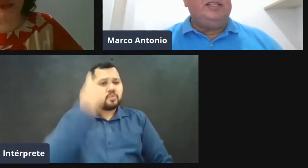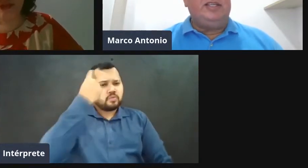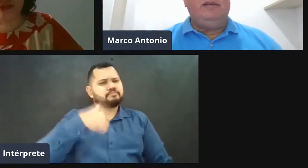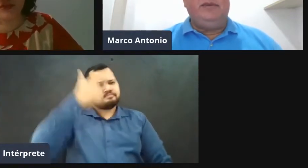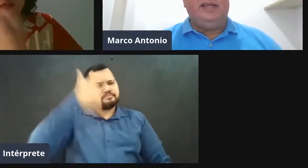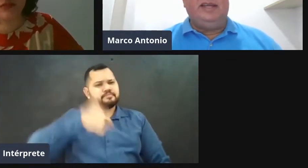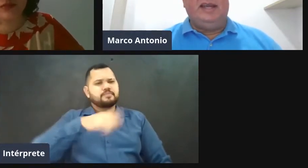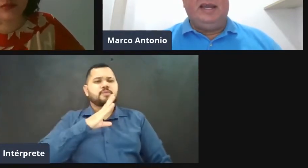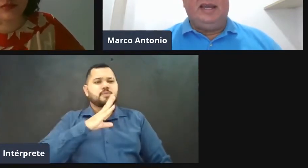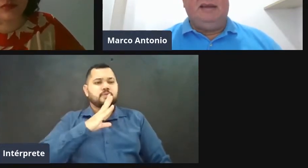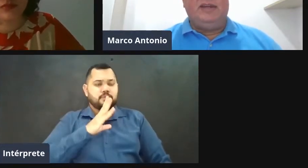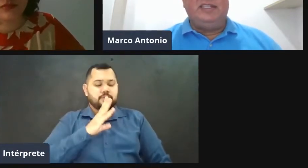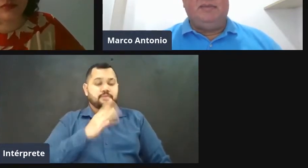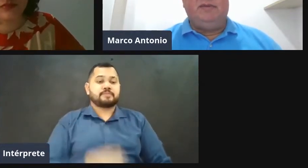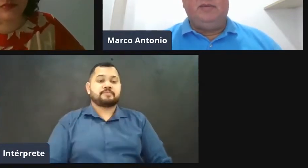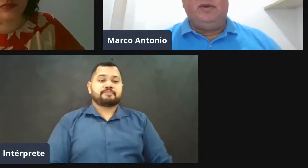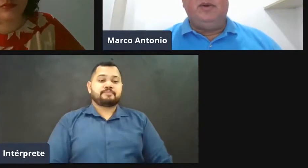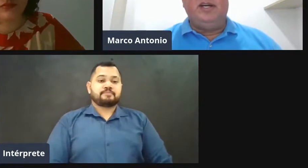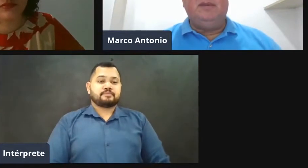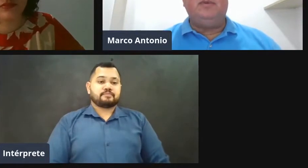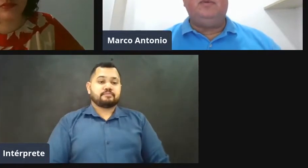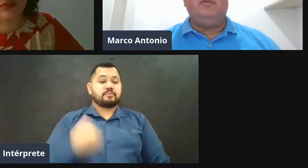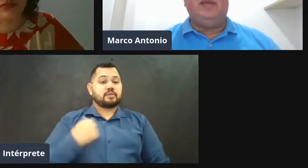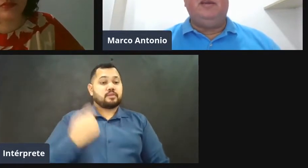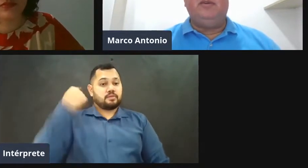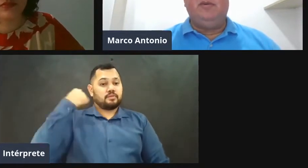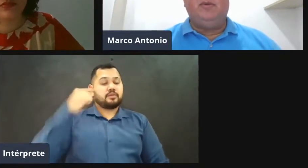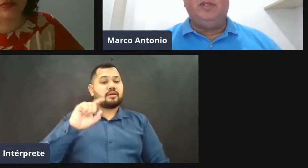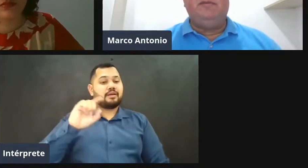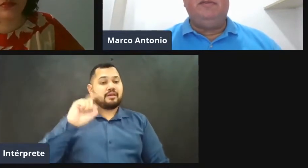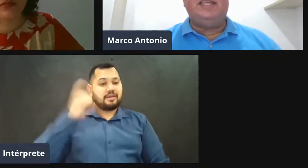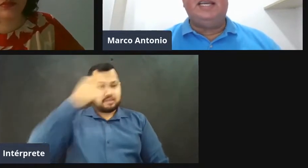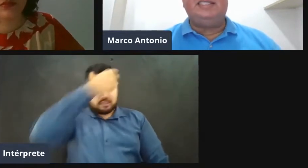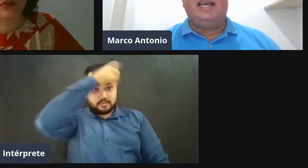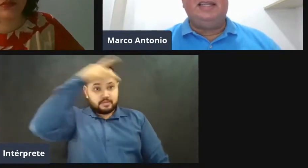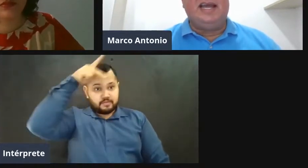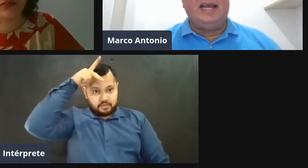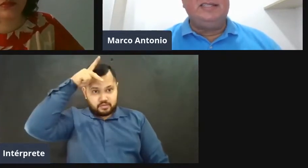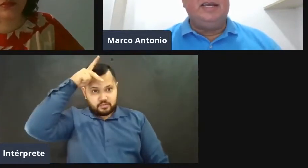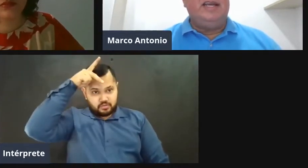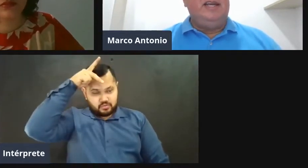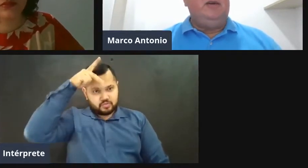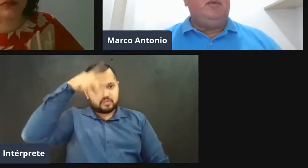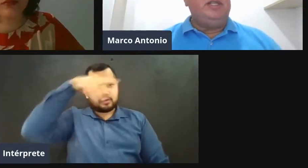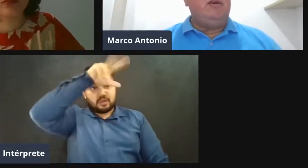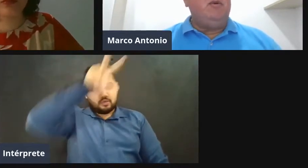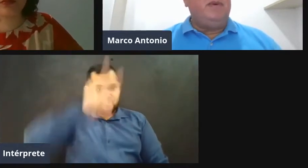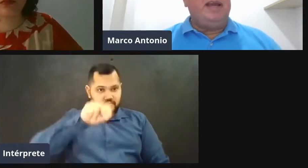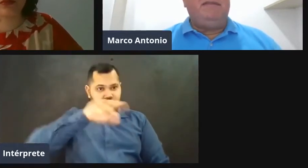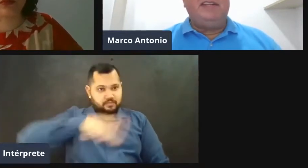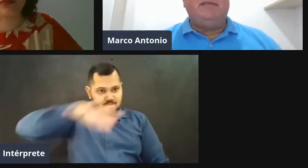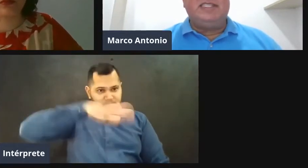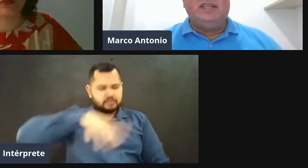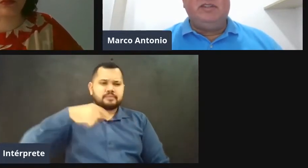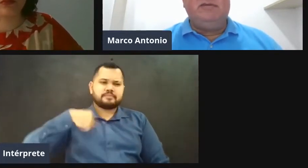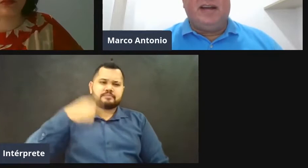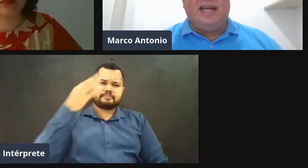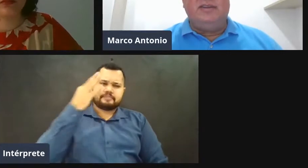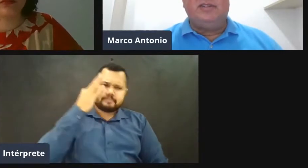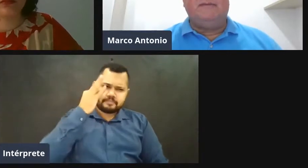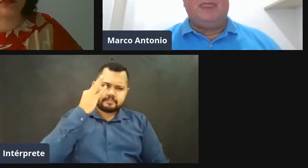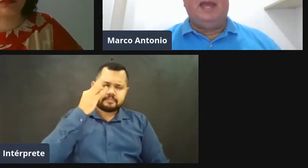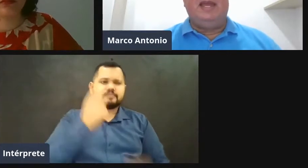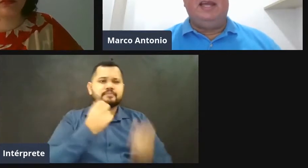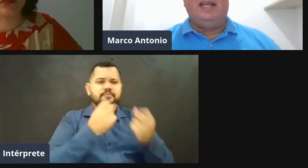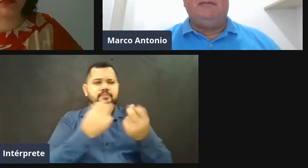Eu estive à frente da Prefeitura do Campus por um período e eu pude vivenciar essa realidade, eu pude acompanhar a efetivação